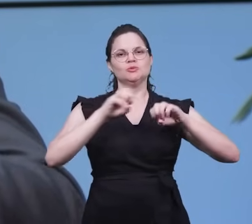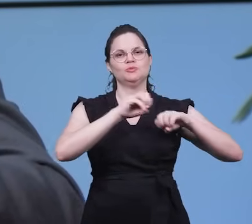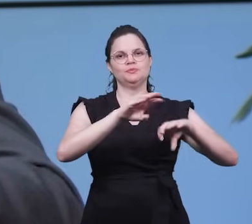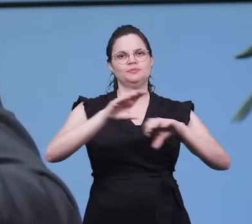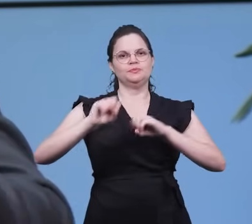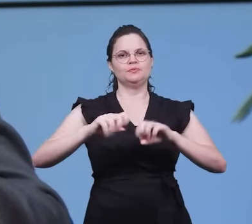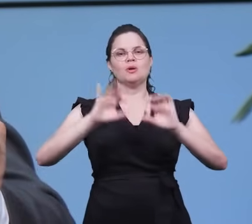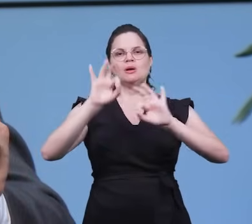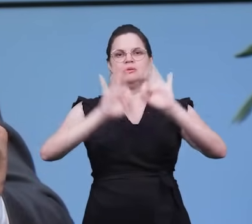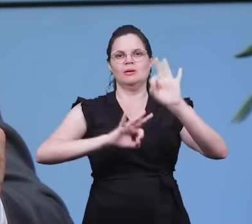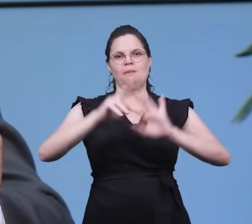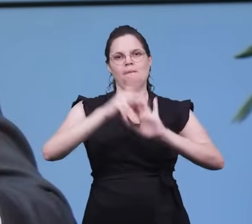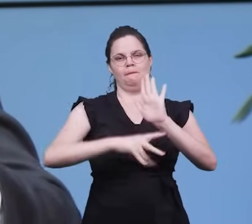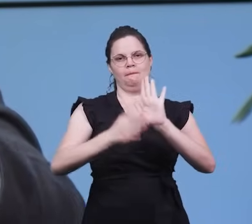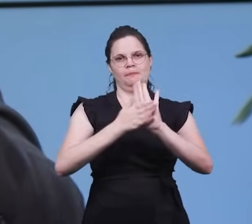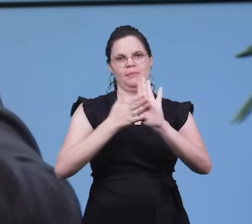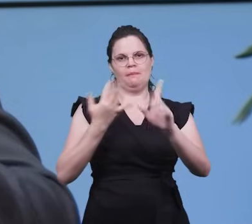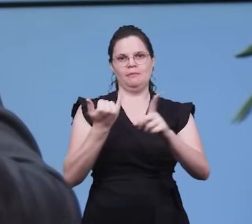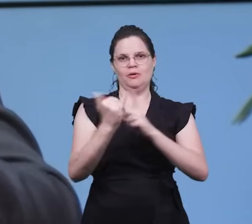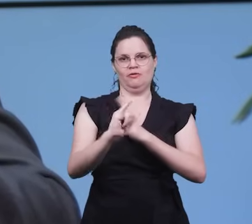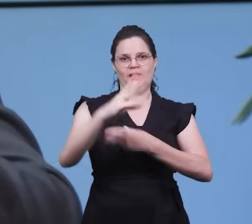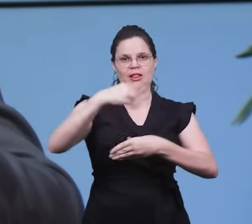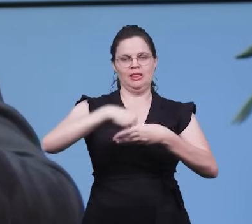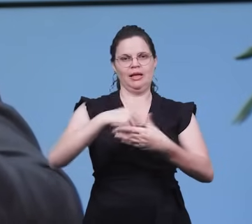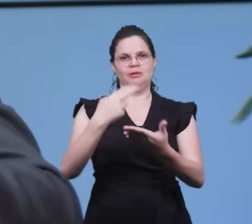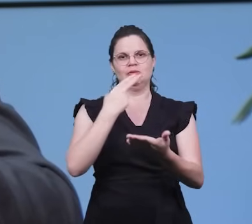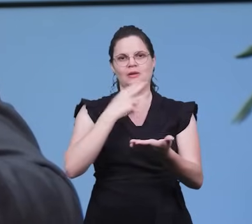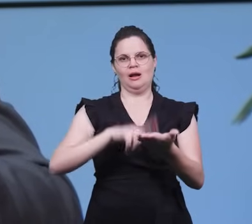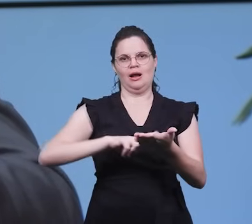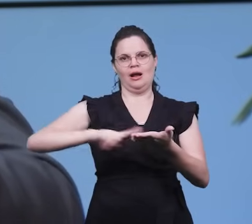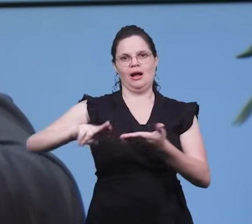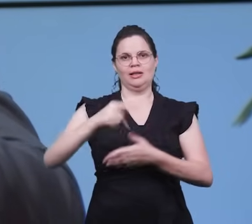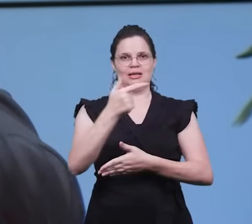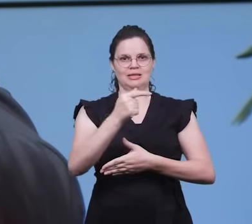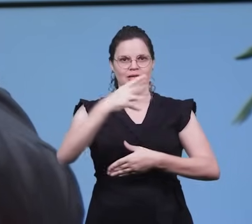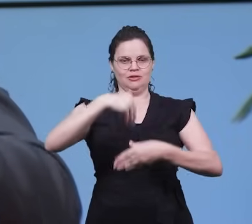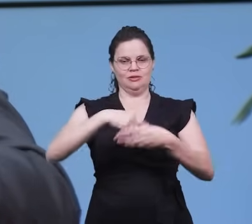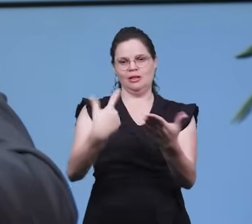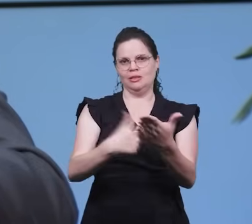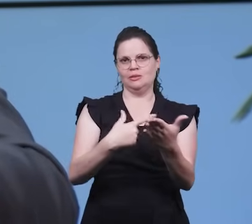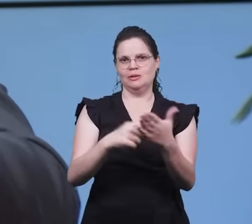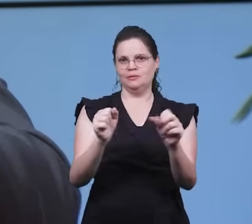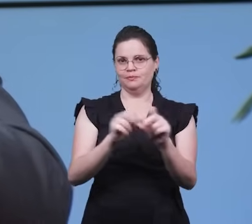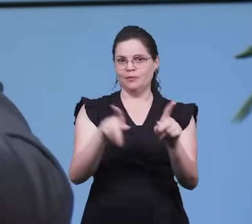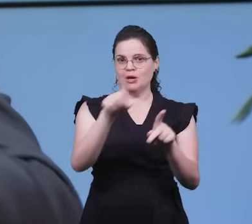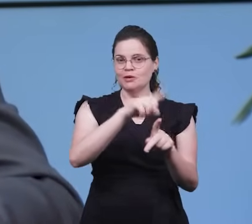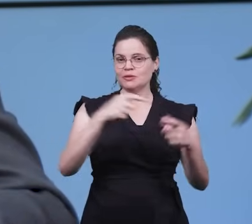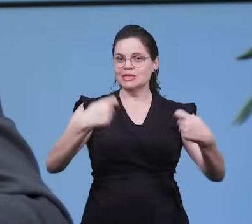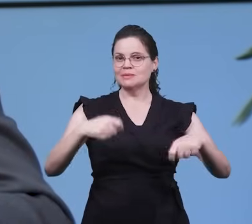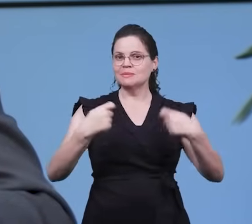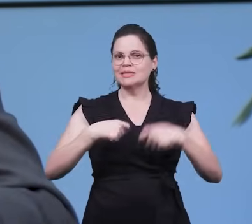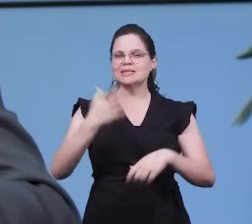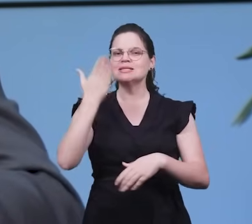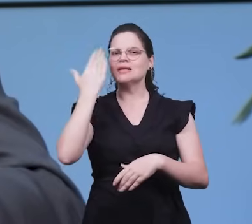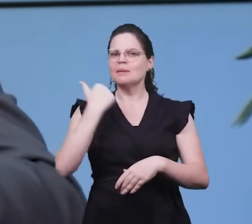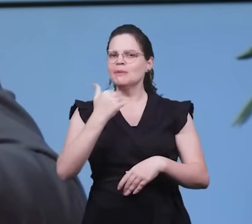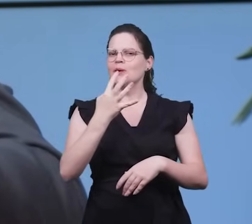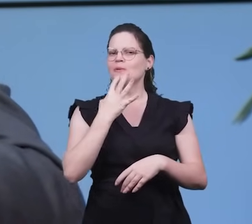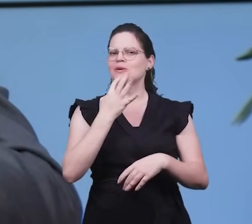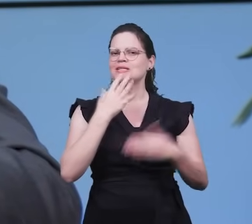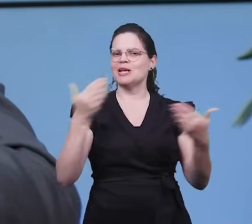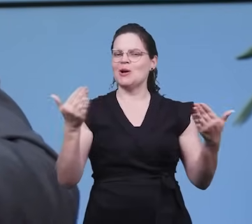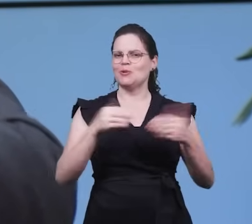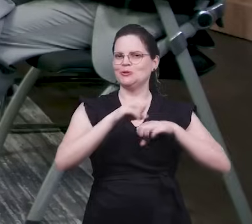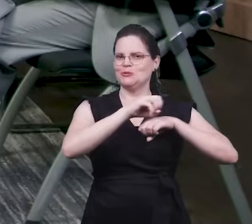o plano profético de Deus nas 7 cartas do Apocalipse, e você precisa conhecer aquilo que vai ser trazido hoje,